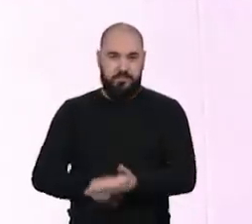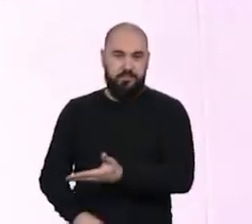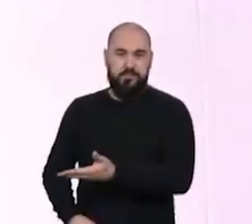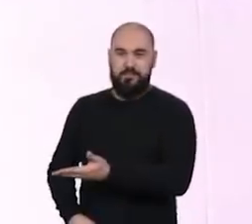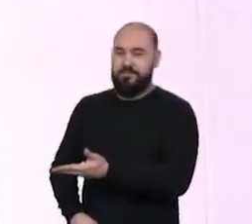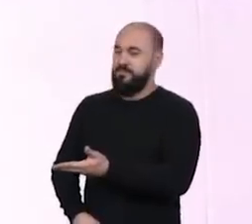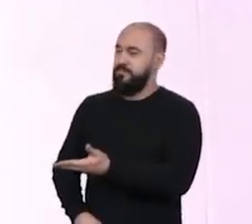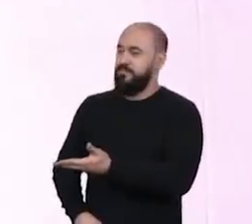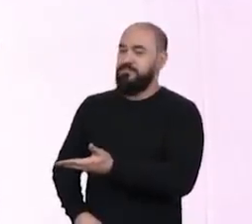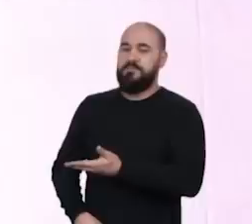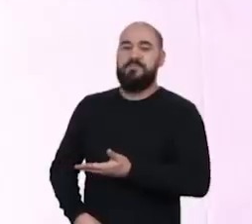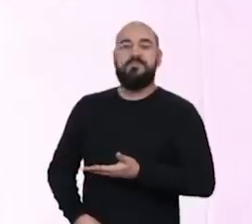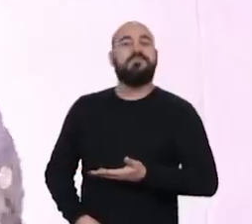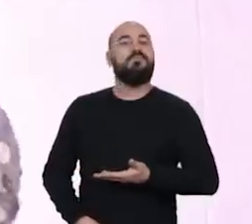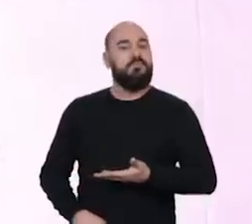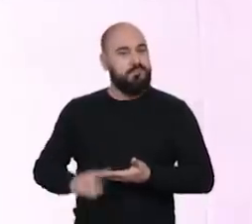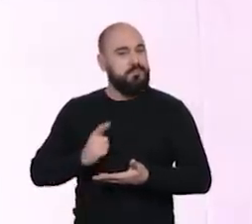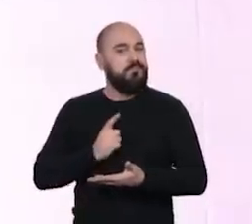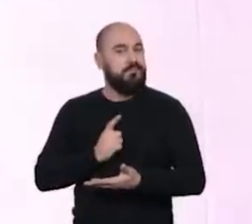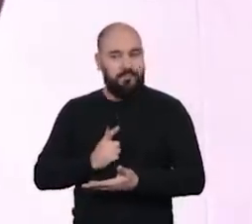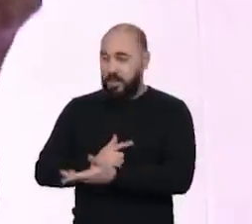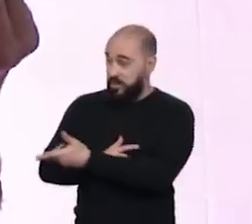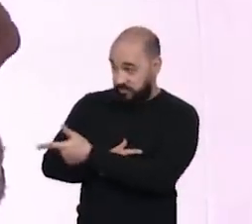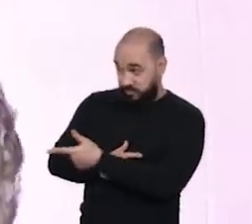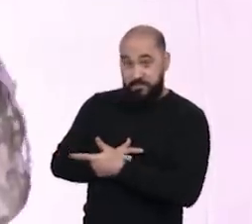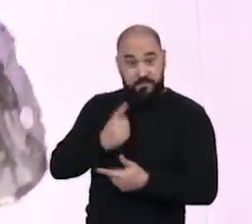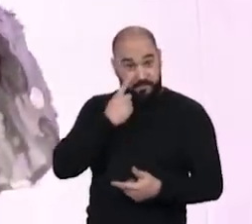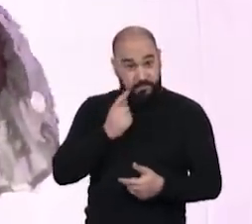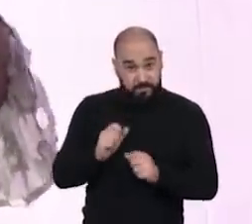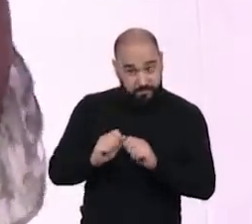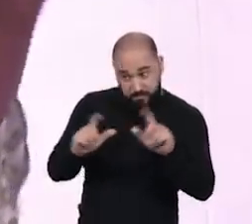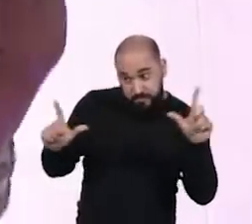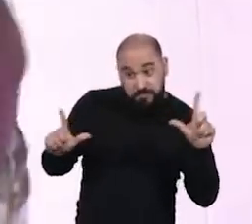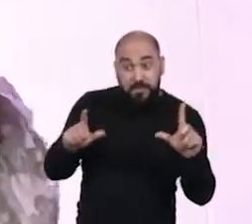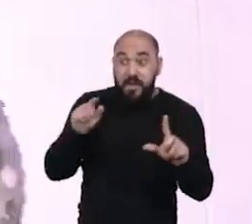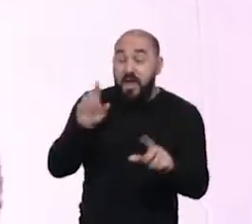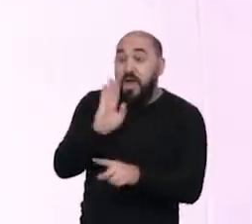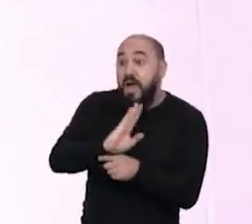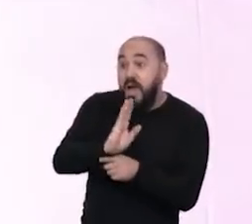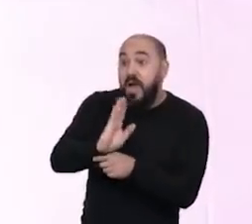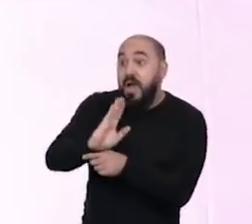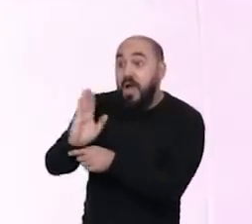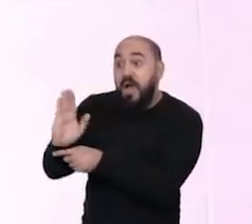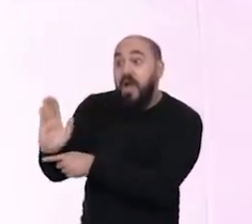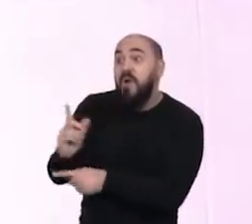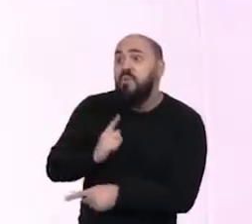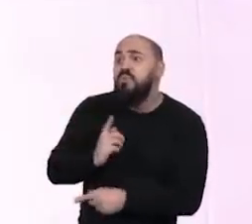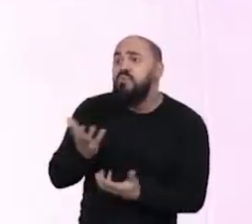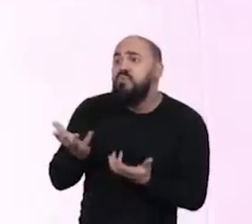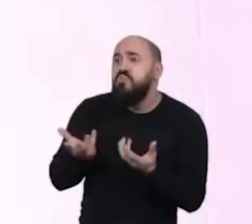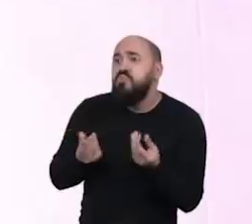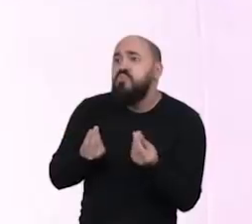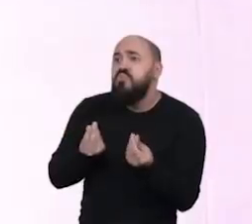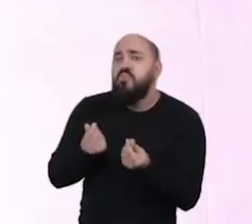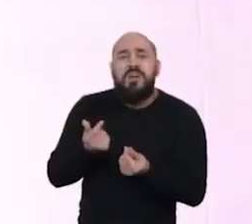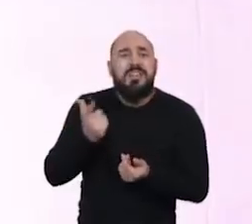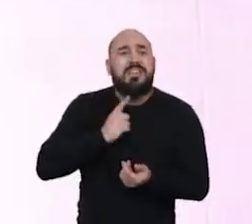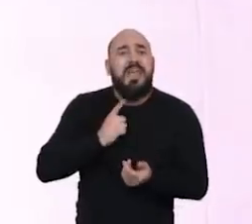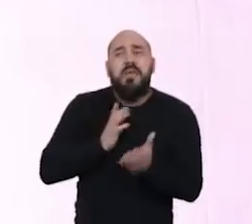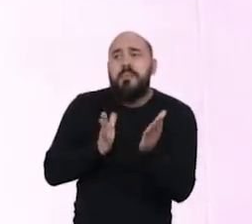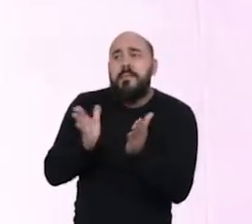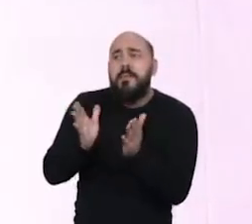vídeo aulas que foram gravadas. Olha, pensa na estética, pensa na beleza, na praticidade, numa linguagem acessível à sua